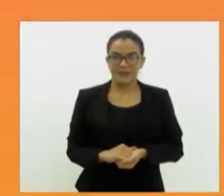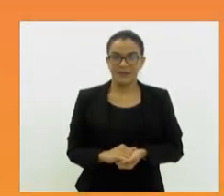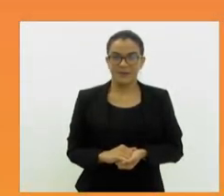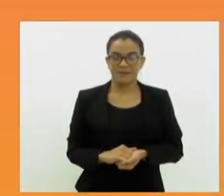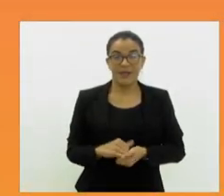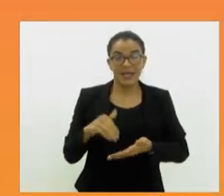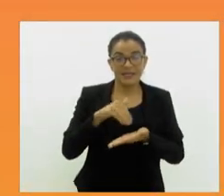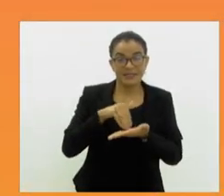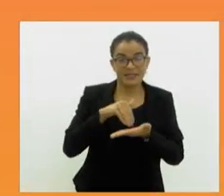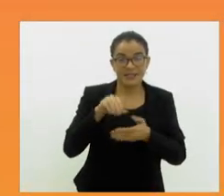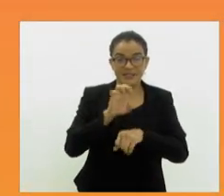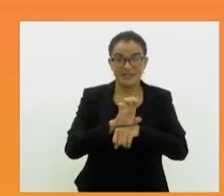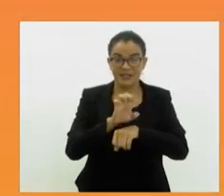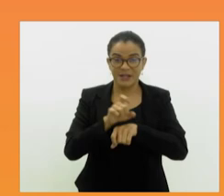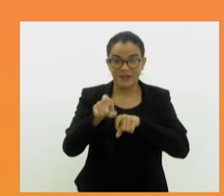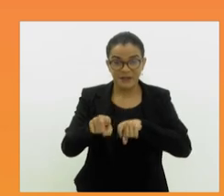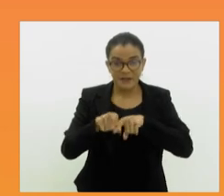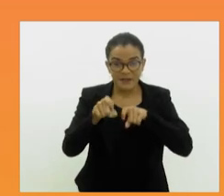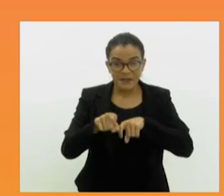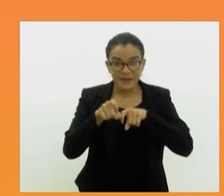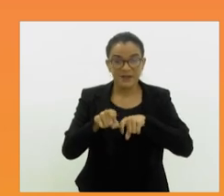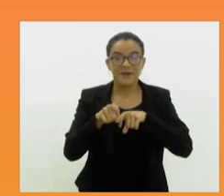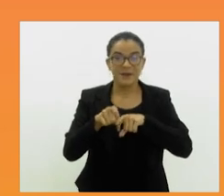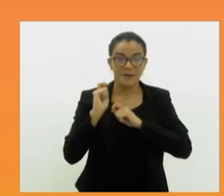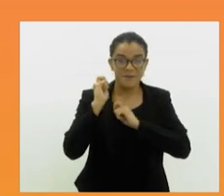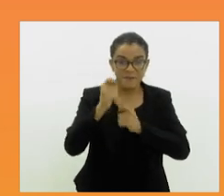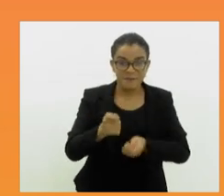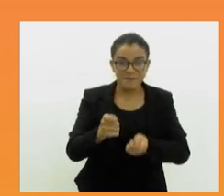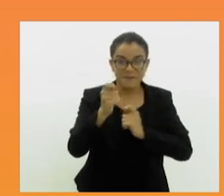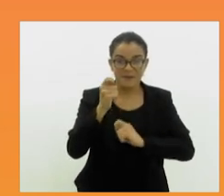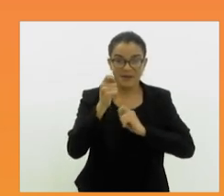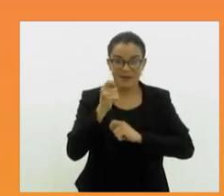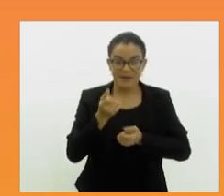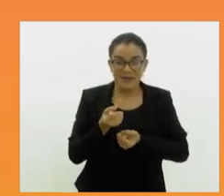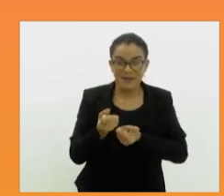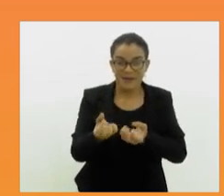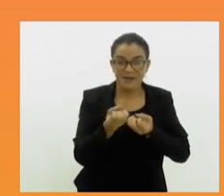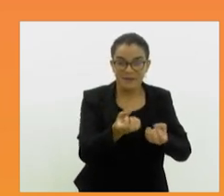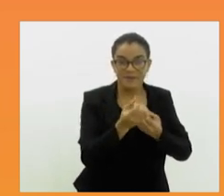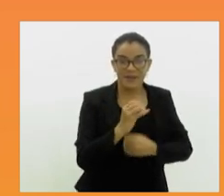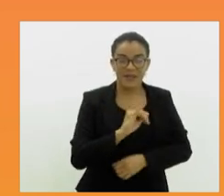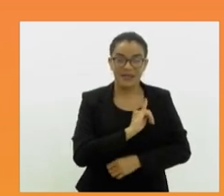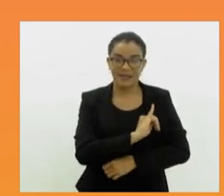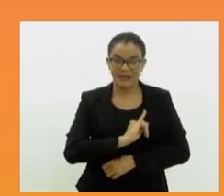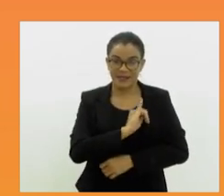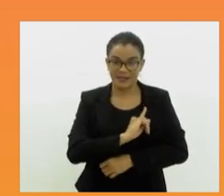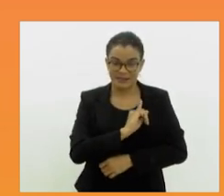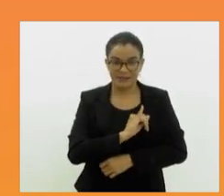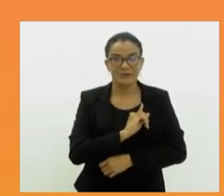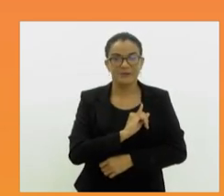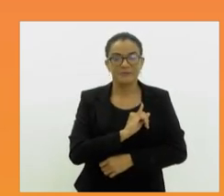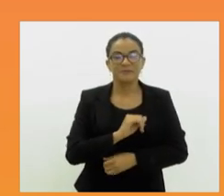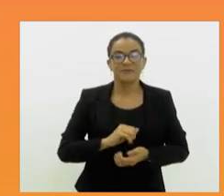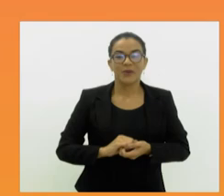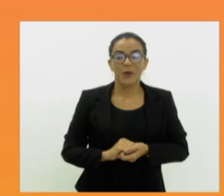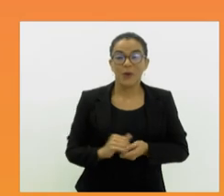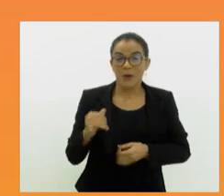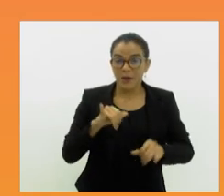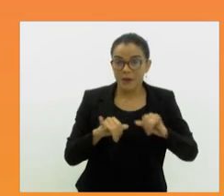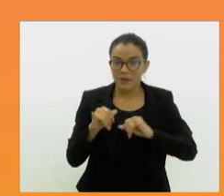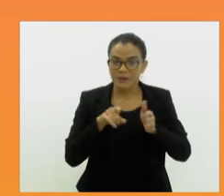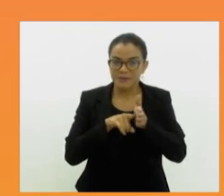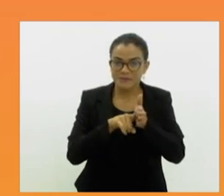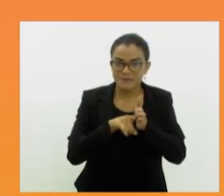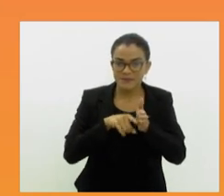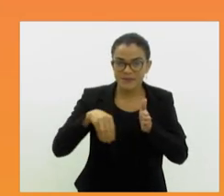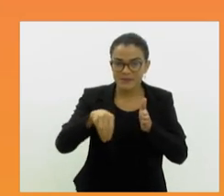A Secretaria Estadual de Agricultura, Pecuária, Pesca e Abastecimento inaugurou em Itaperuna, no noroeste do Rio de Janeiro, o Laboratório de Pesquisa